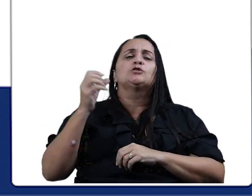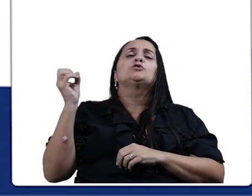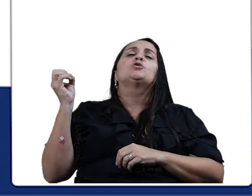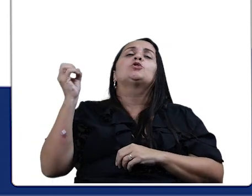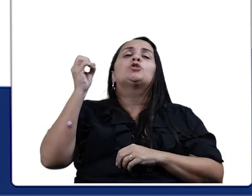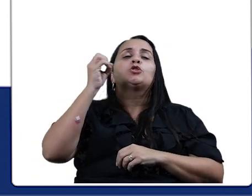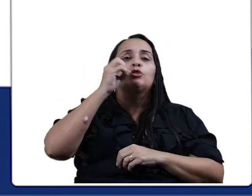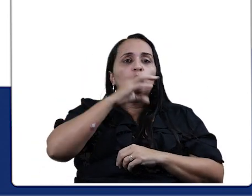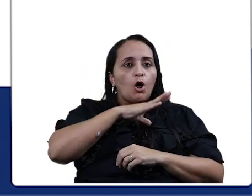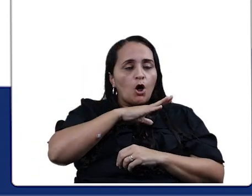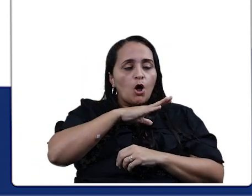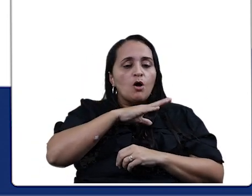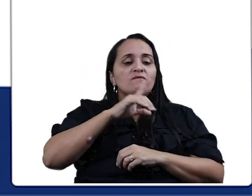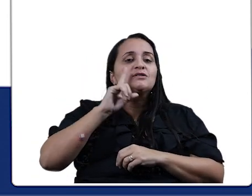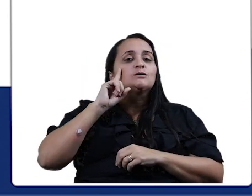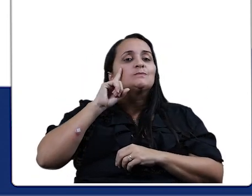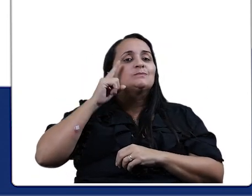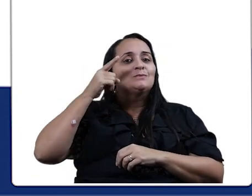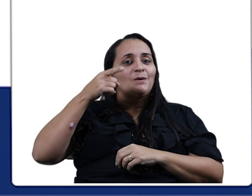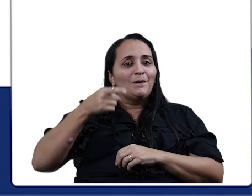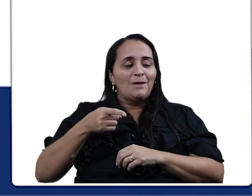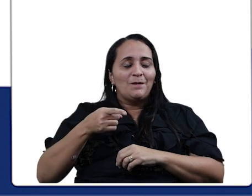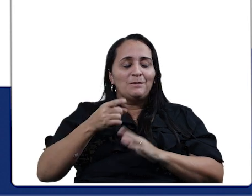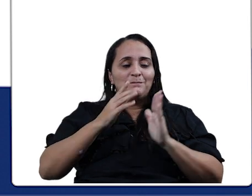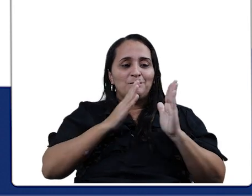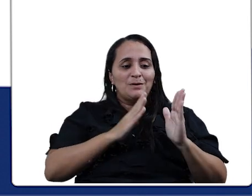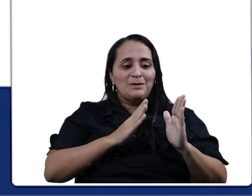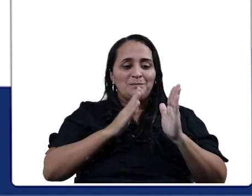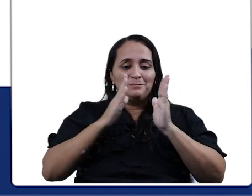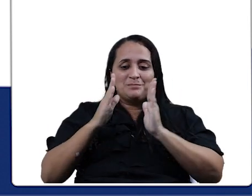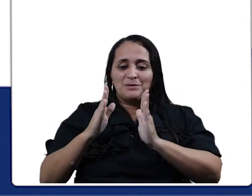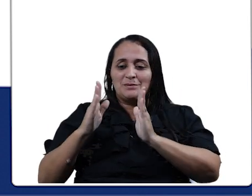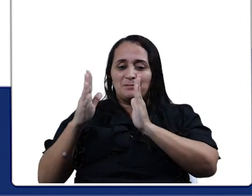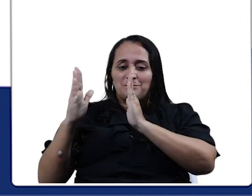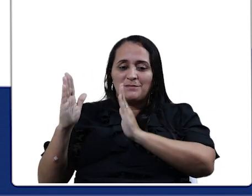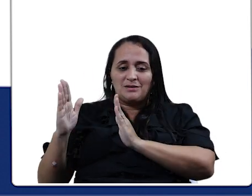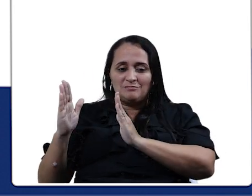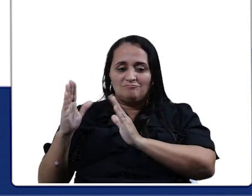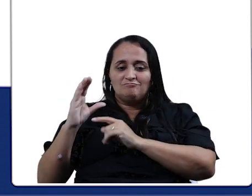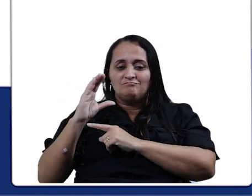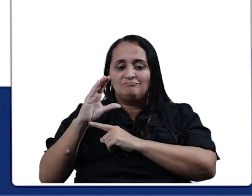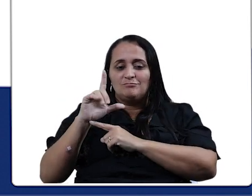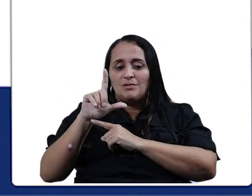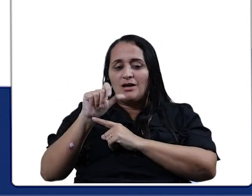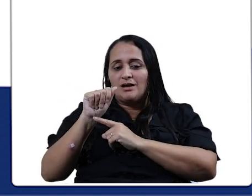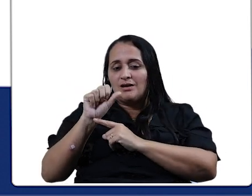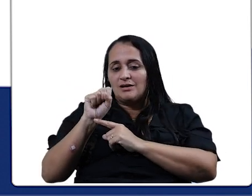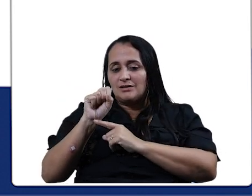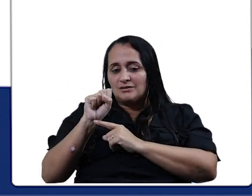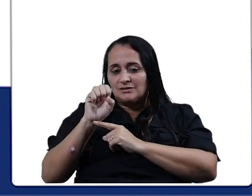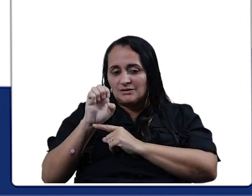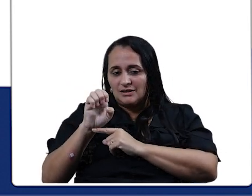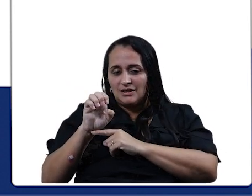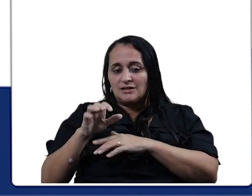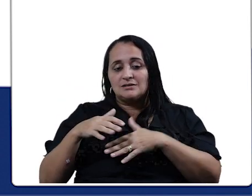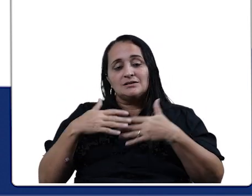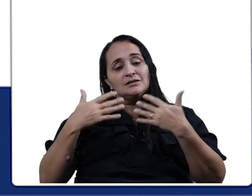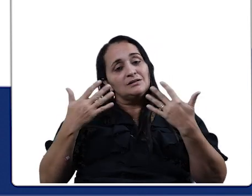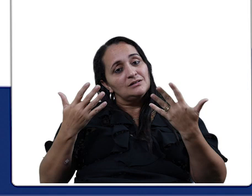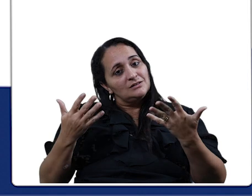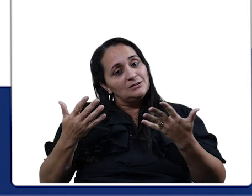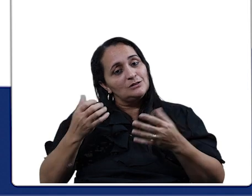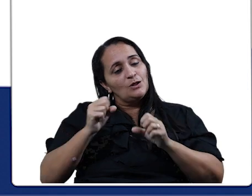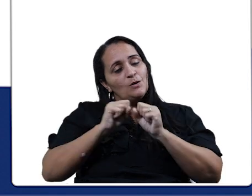formar novas ordens, e a cada 3 ordens formamos uma classe. Sendo assim, o nosso sistema